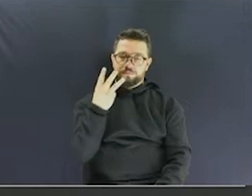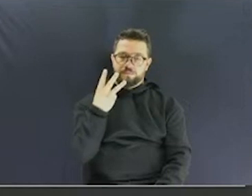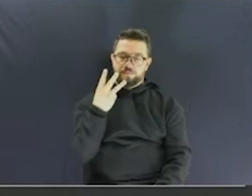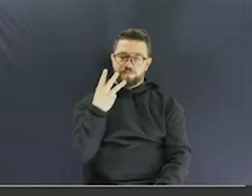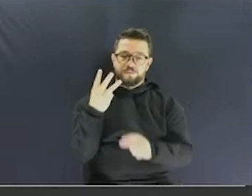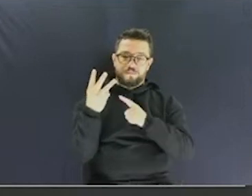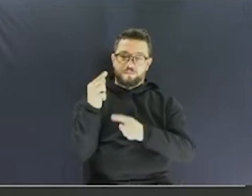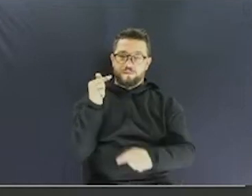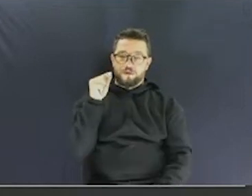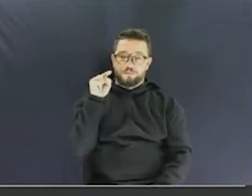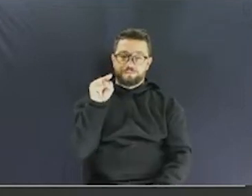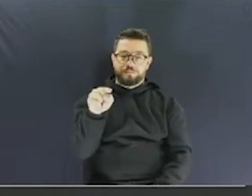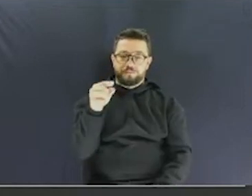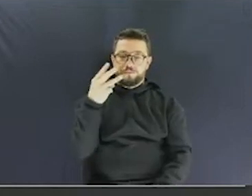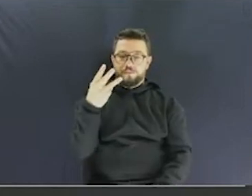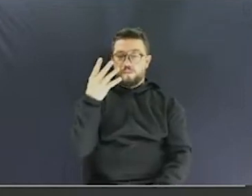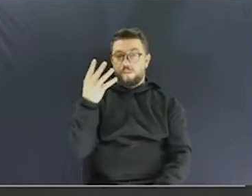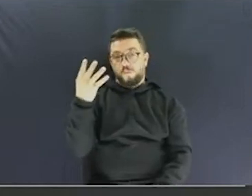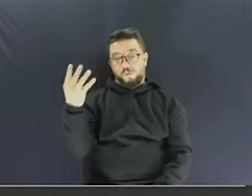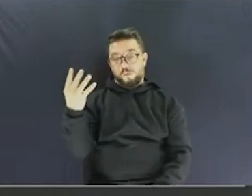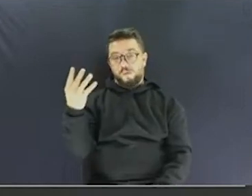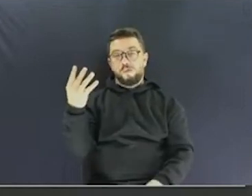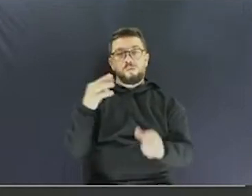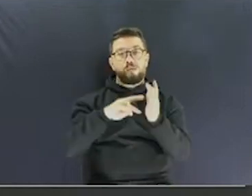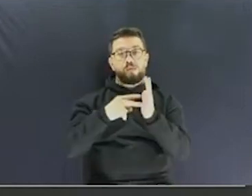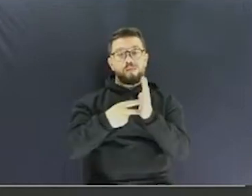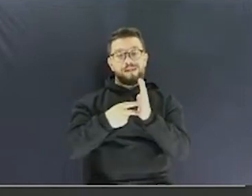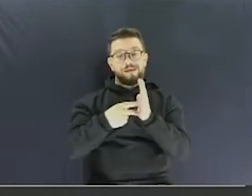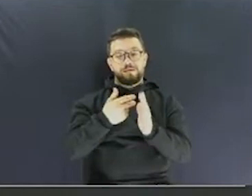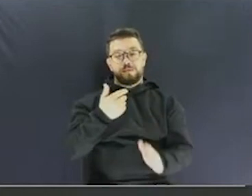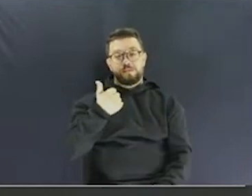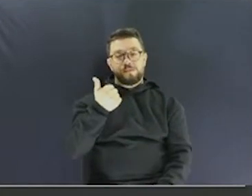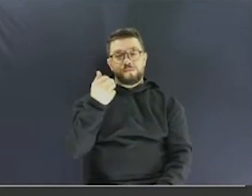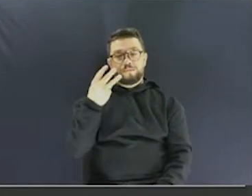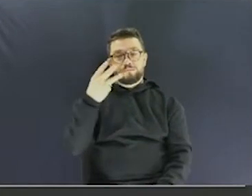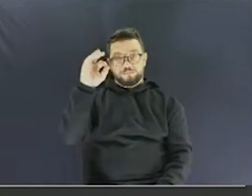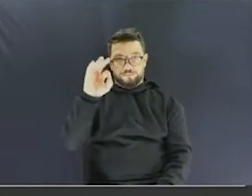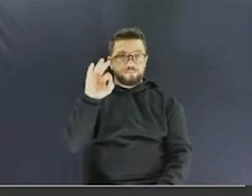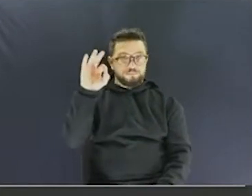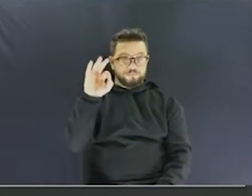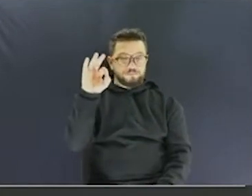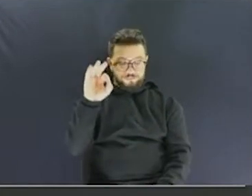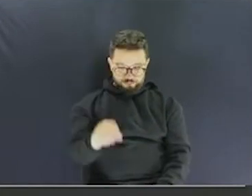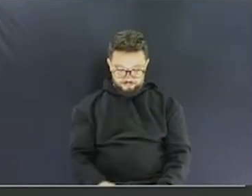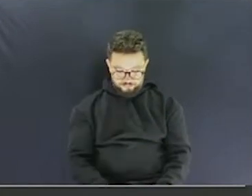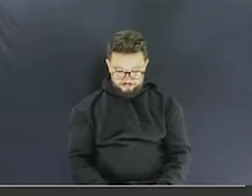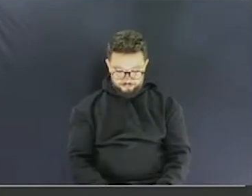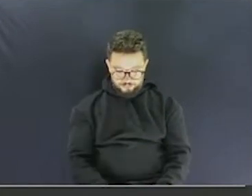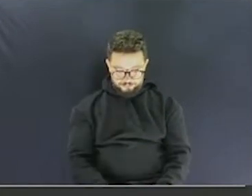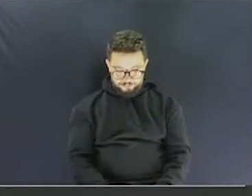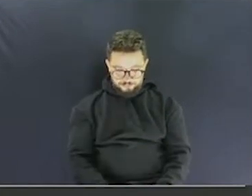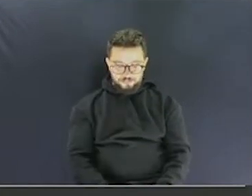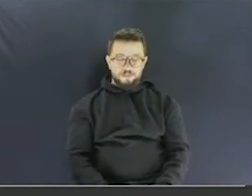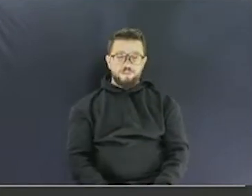7.344, que corresponde a 26,5% de aumento, aumentando, então, muito os 5% que estava previsto, né?